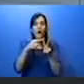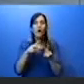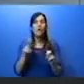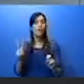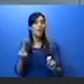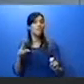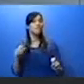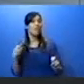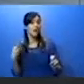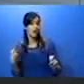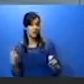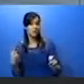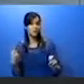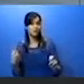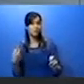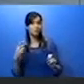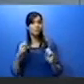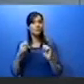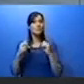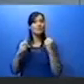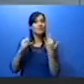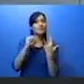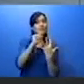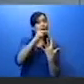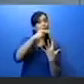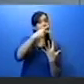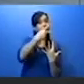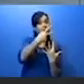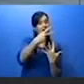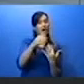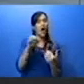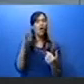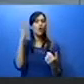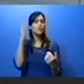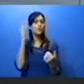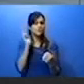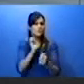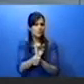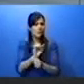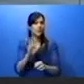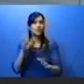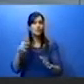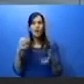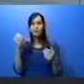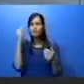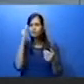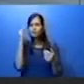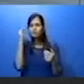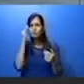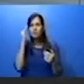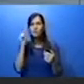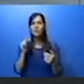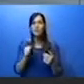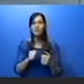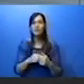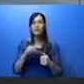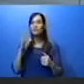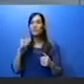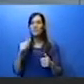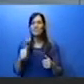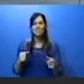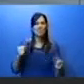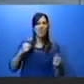inversa da potenciação, que eu espero que vocês já tenham dominado, já estejam